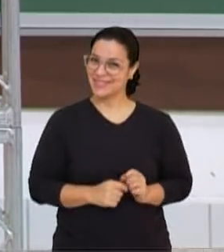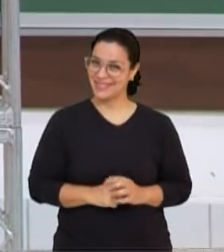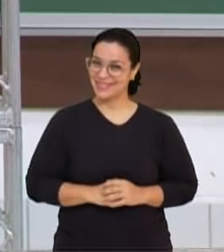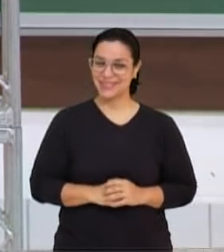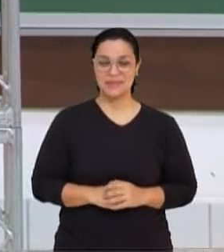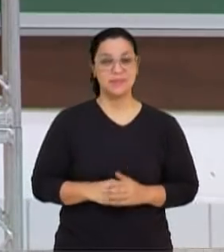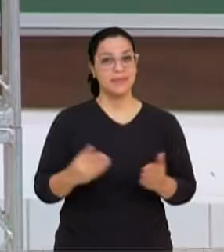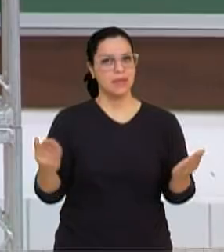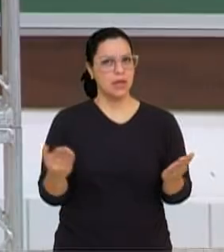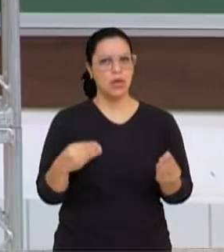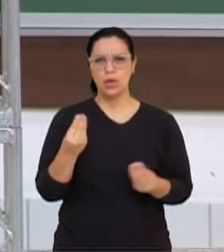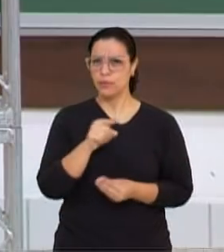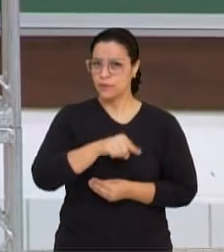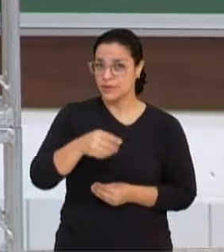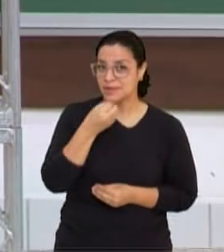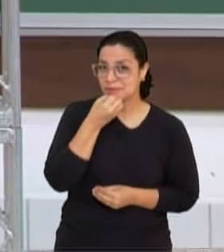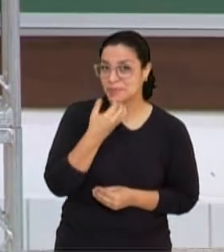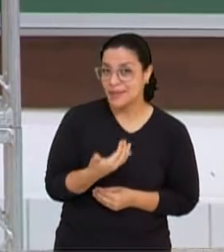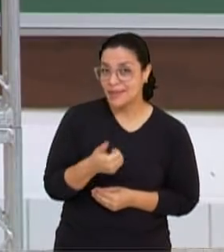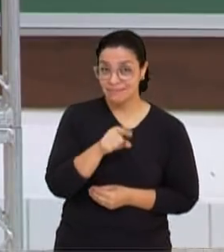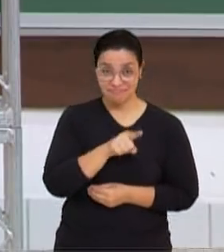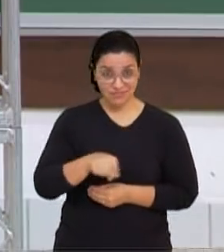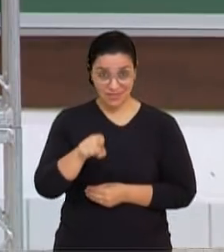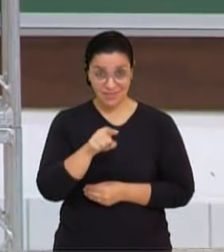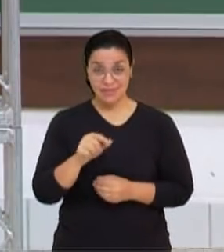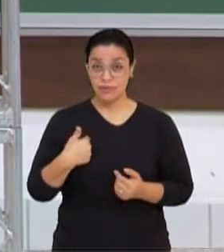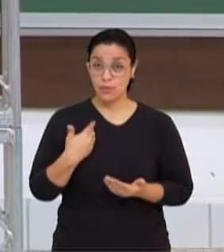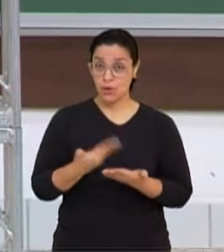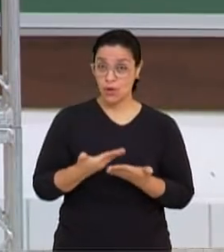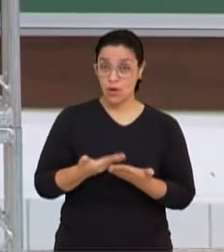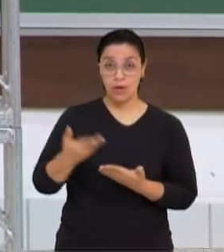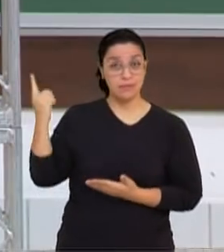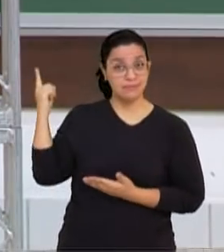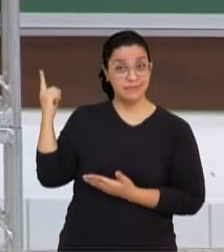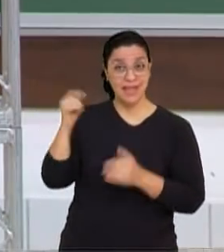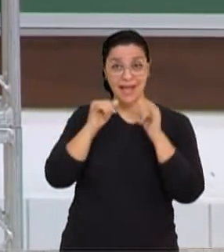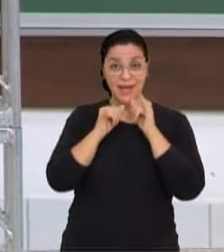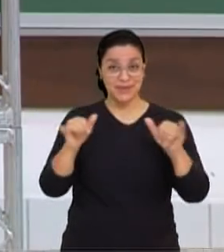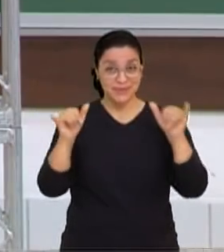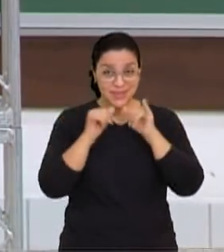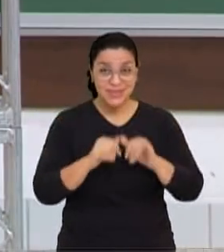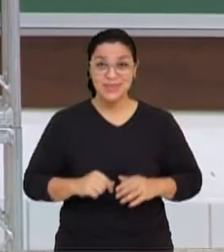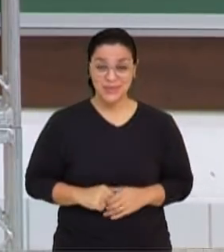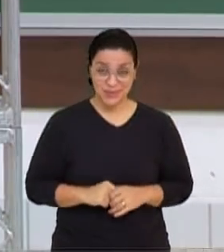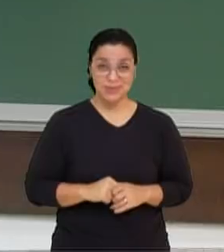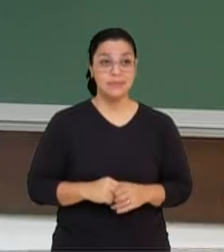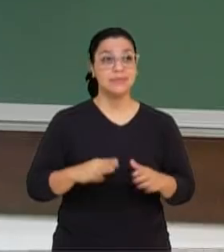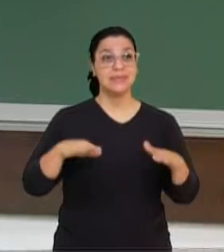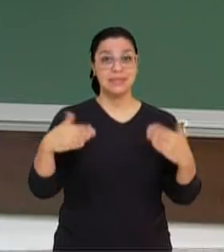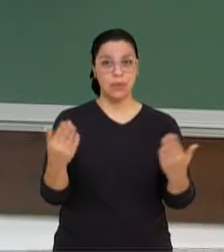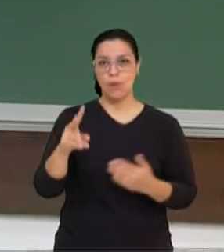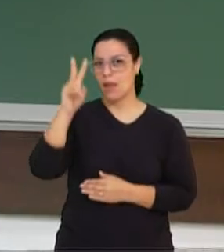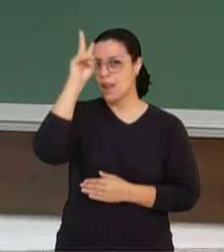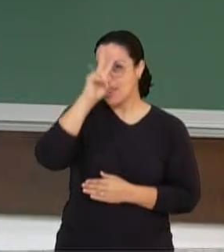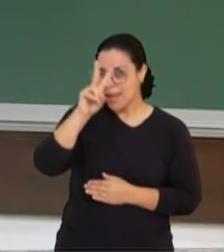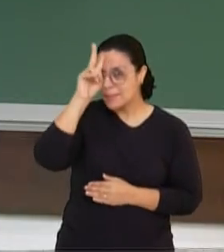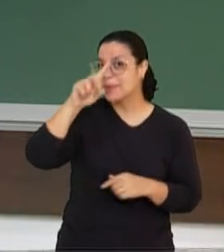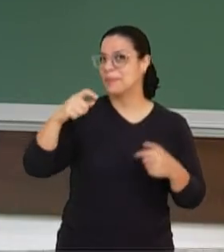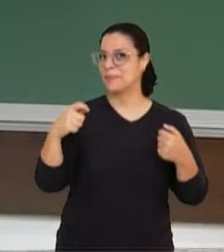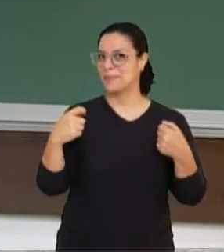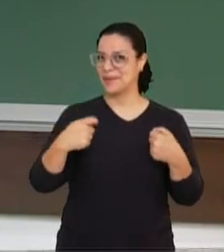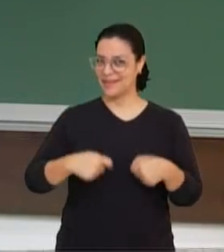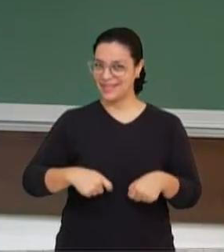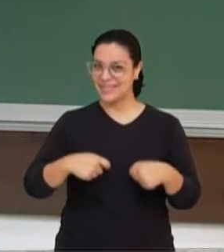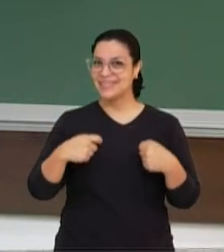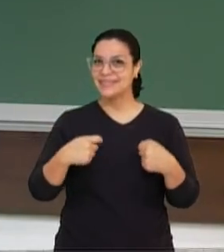aí. E como é que vocês estão? Tudo bem? Vamos para os nossos avisos? Então, lembrem-se,